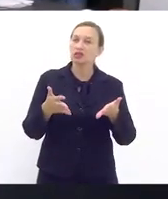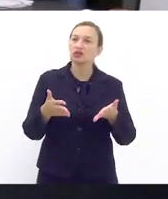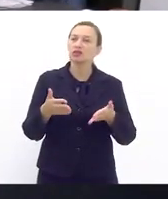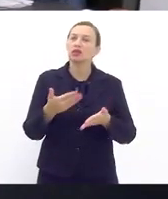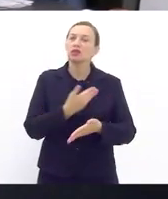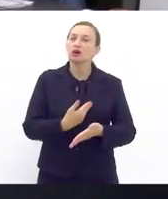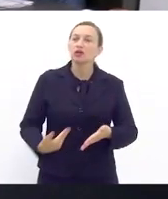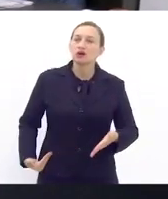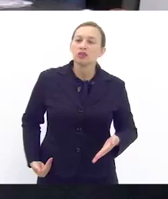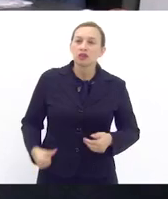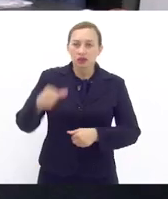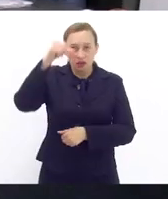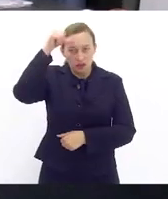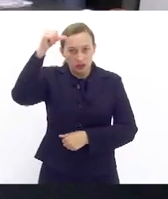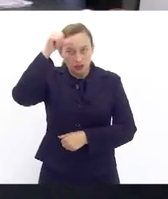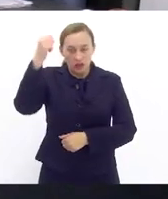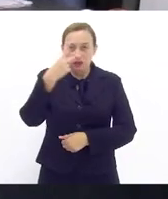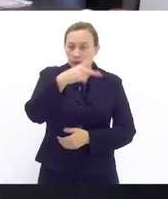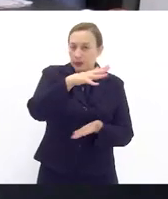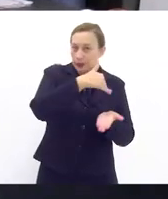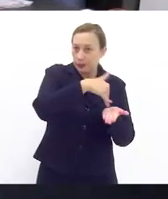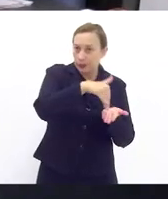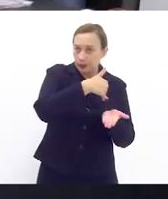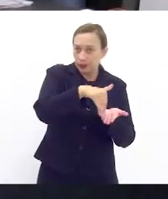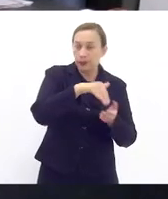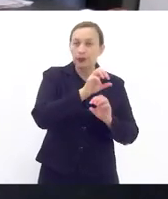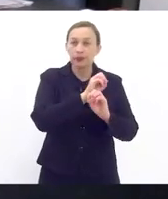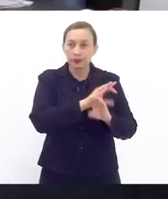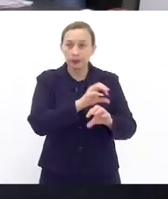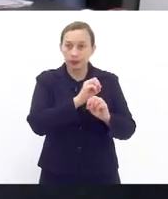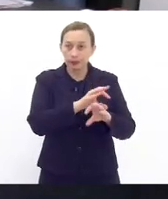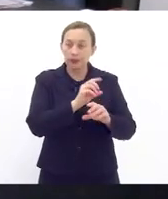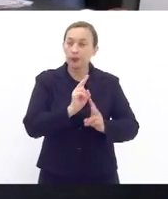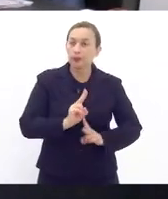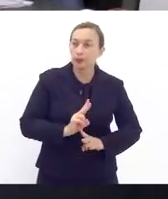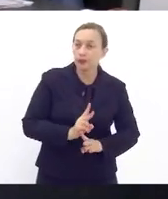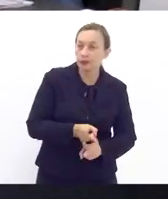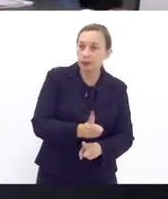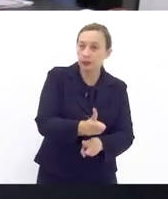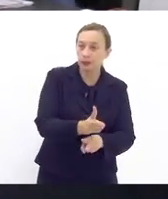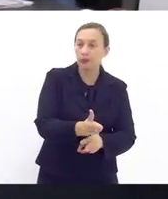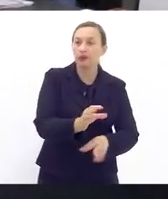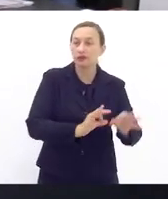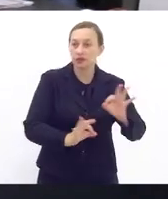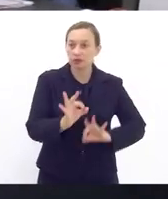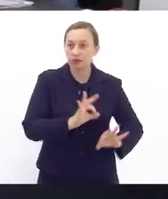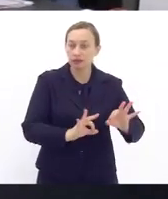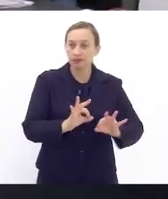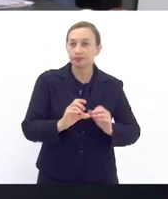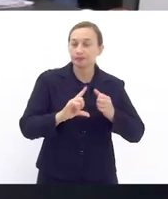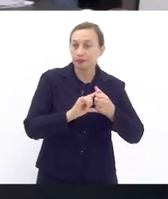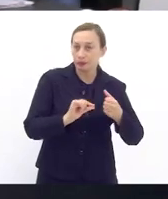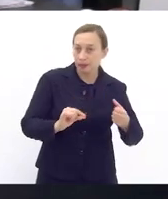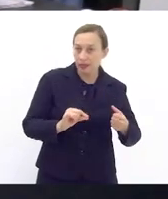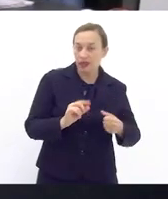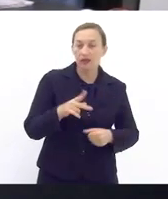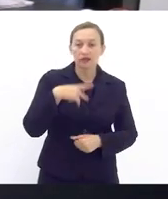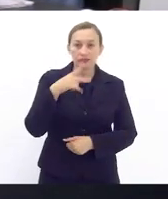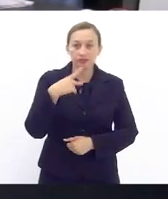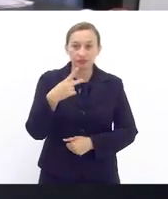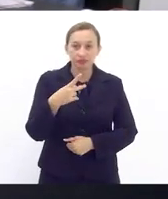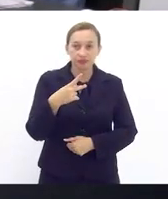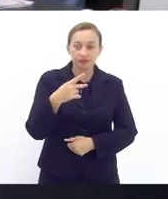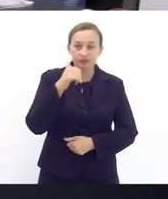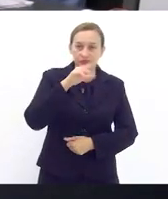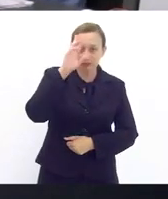Cláudio Castro através da sua Secretaria de Educação de dar continuidade a esse plano o artigo citado por vossa